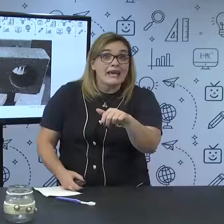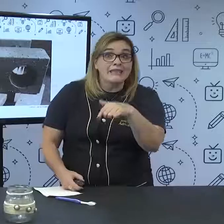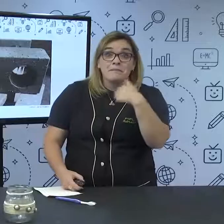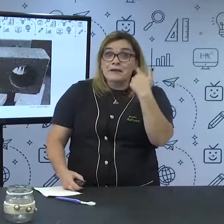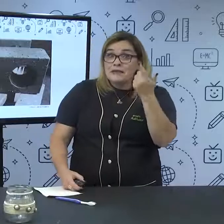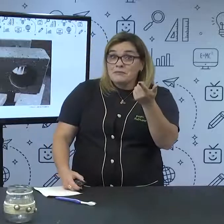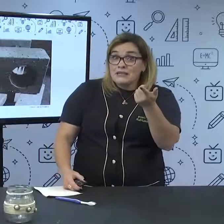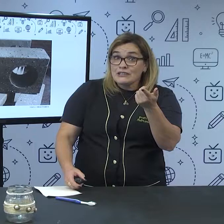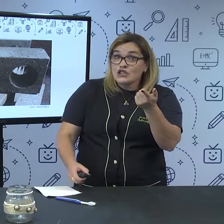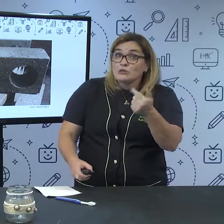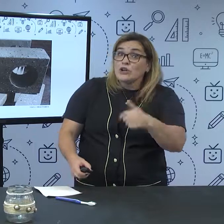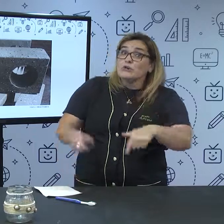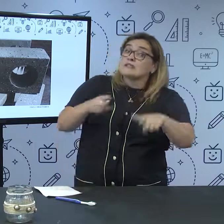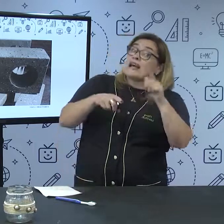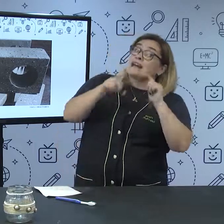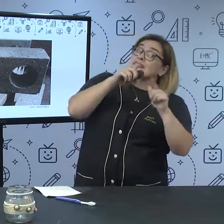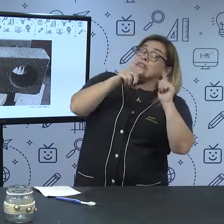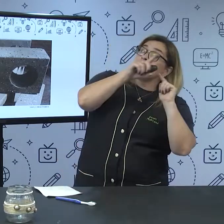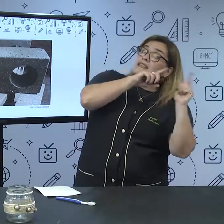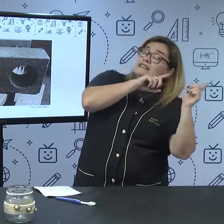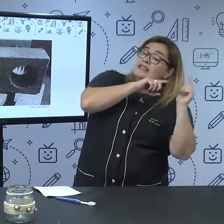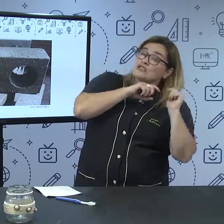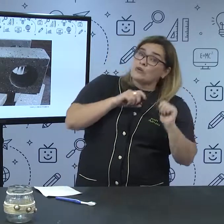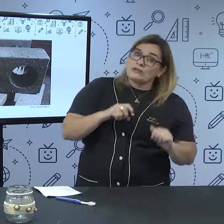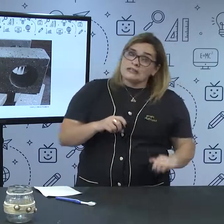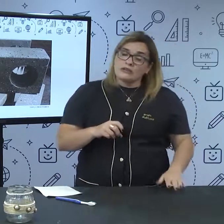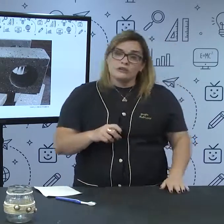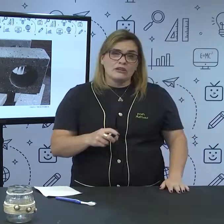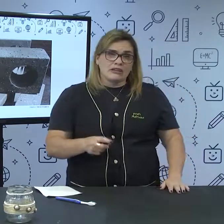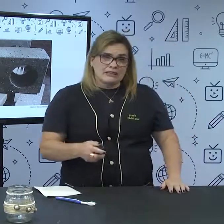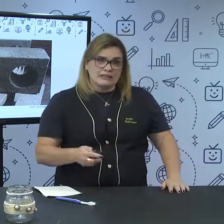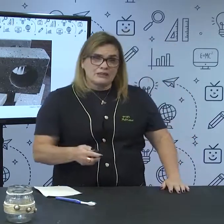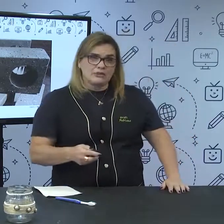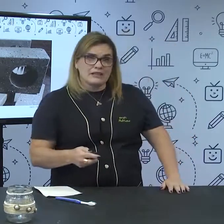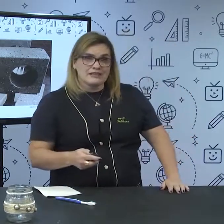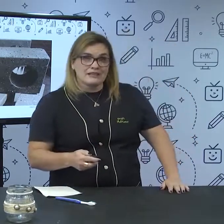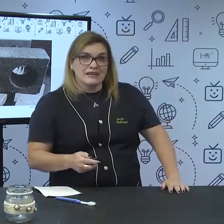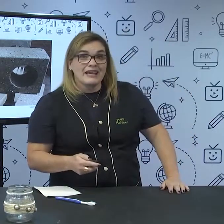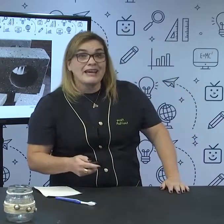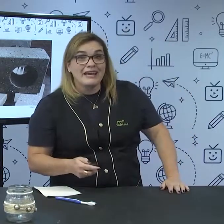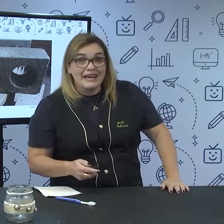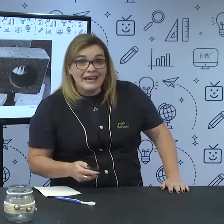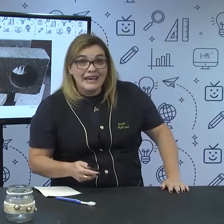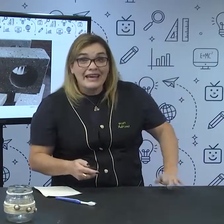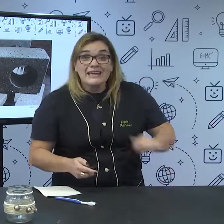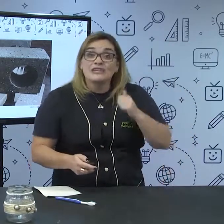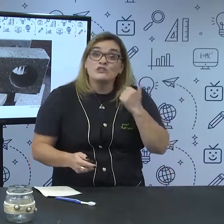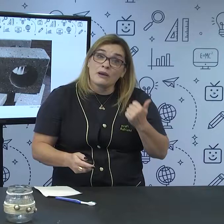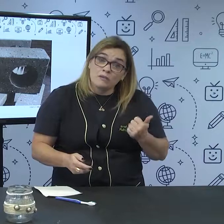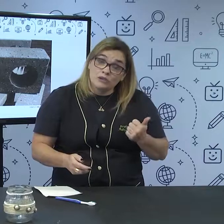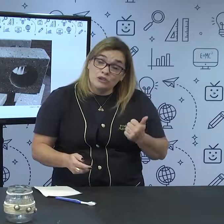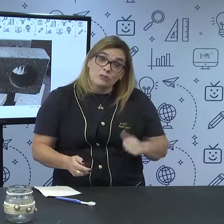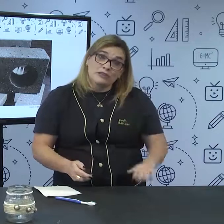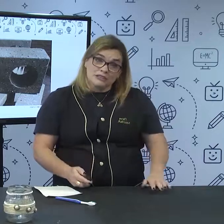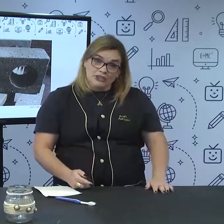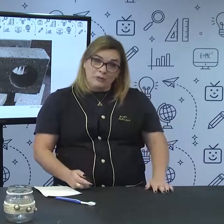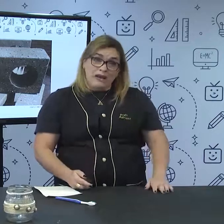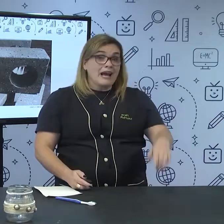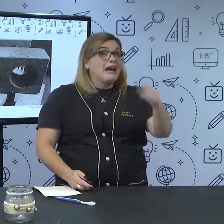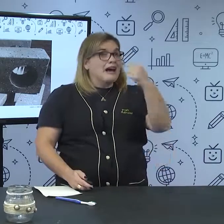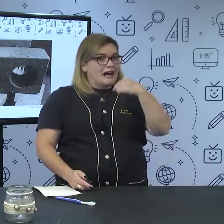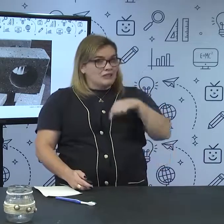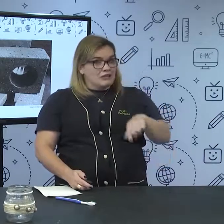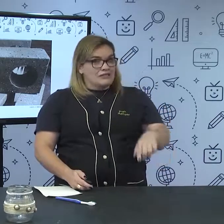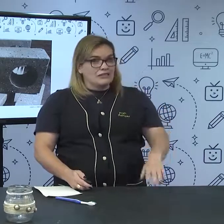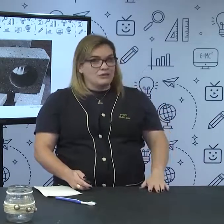reciclagem, ela permite eu não usar tantas coisas que eu tenho lá na natureza. É, isso é muito importante